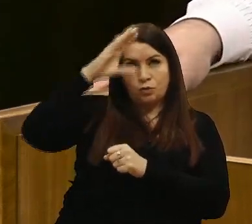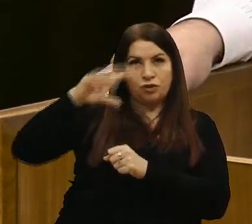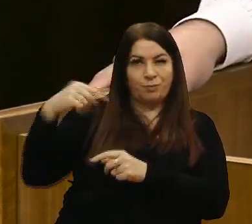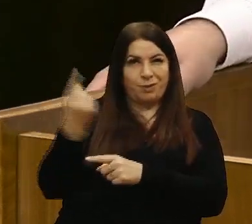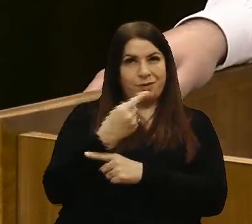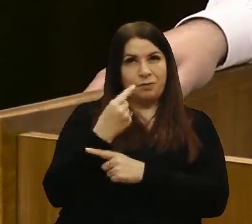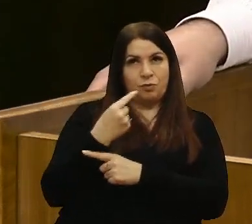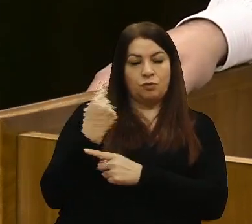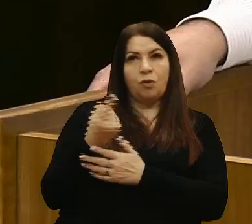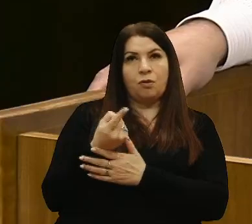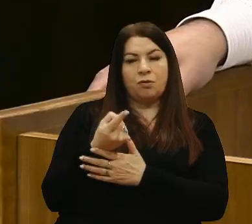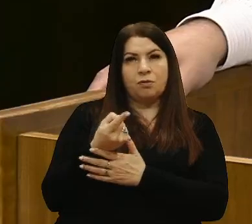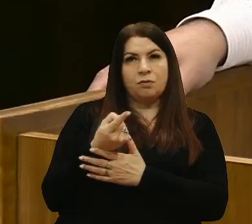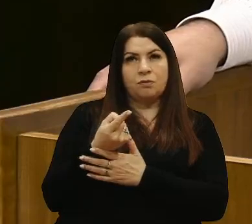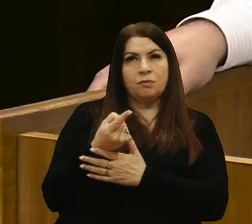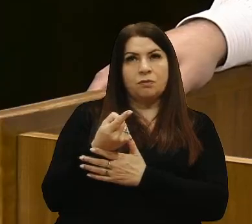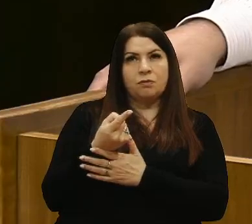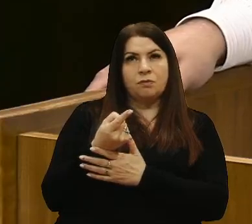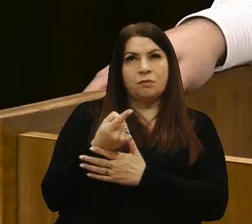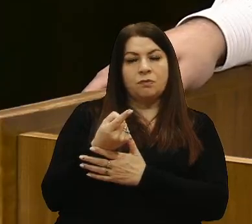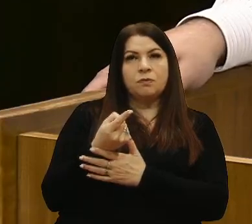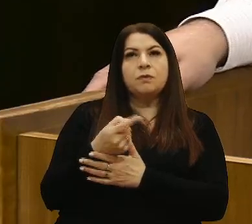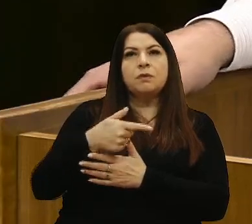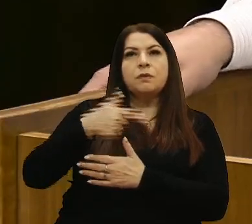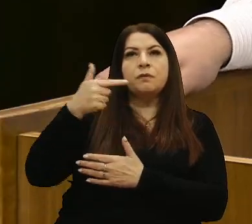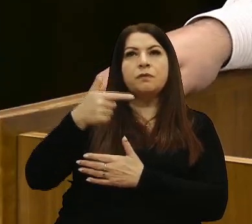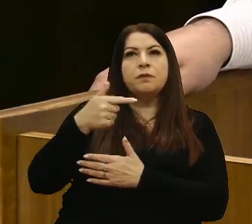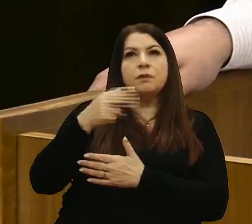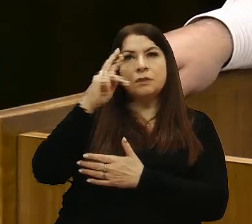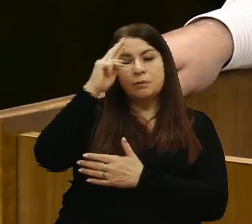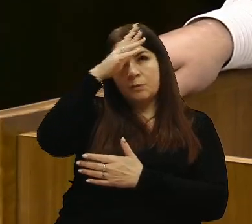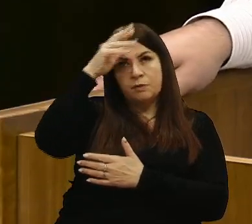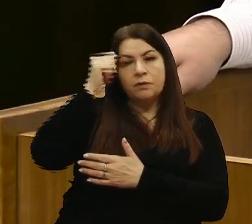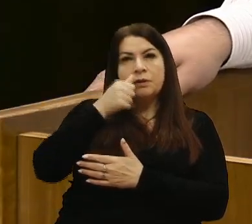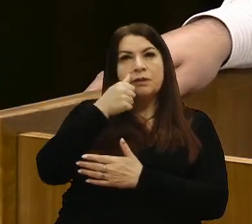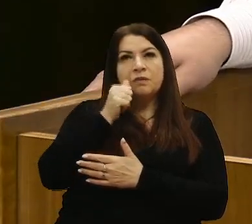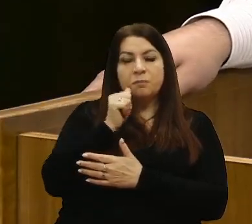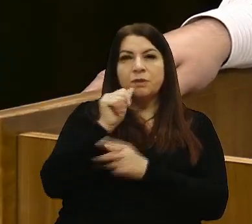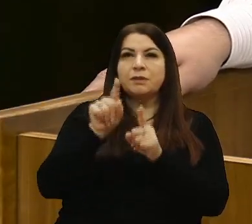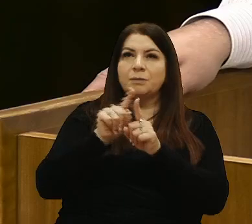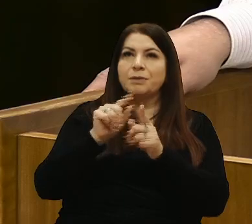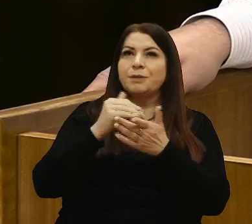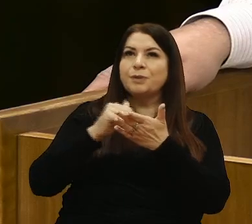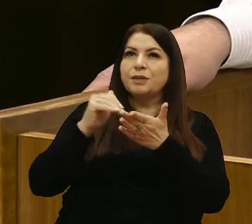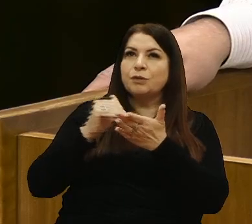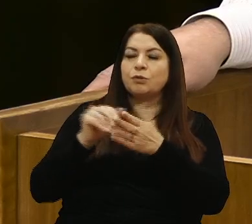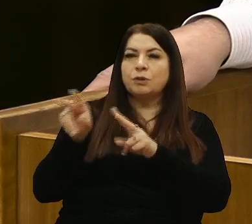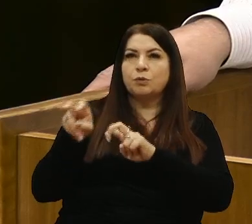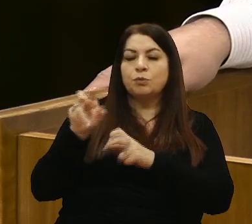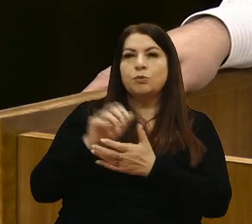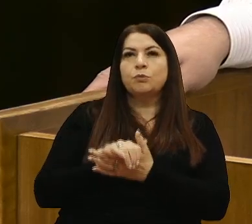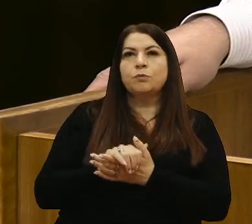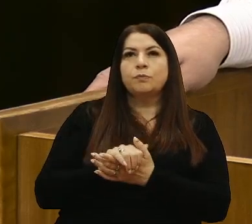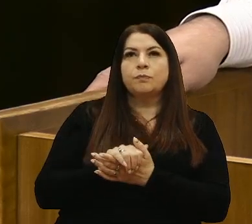à época, a então vice-prefeita Paula Iores, o secretário de